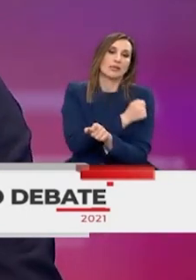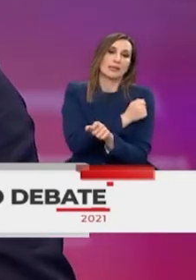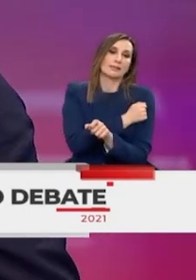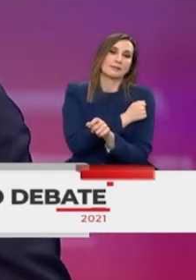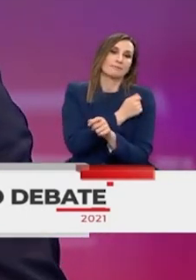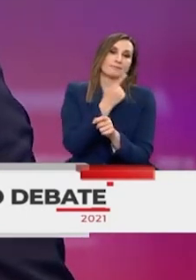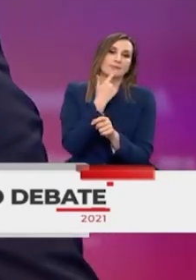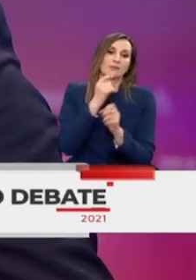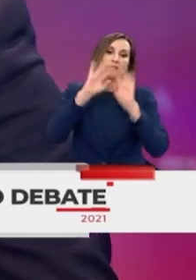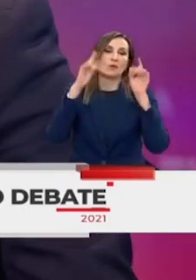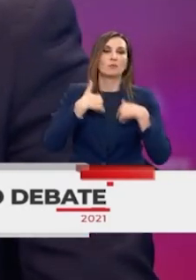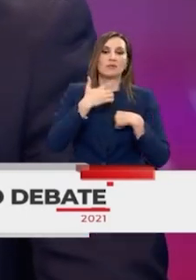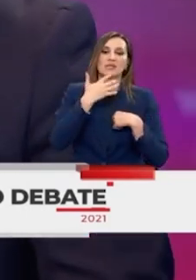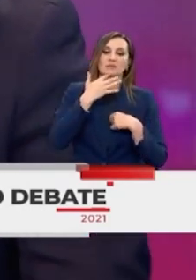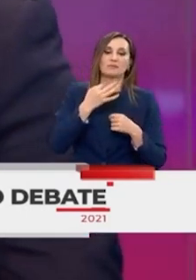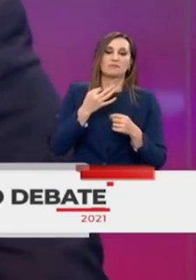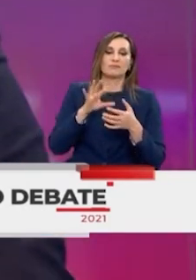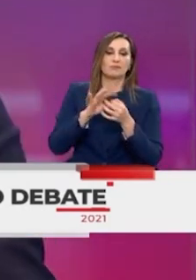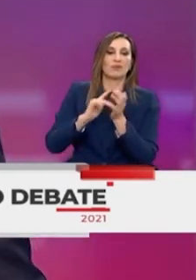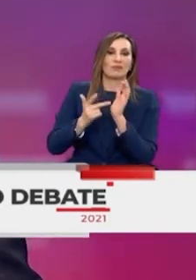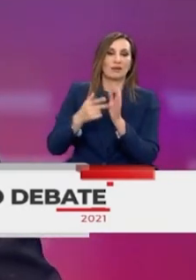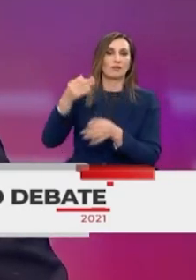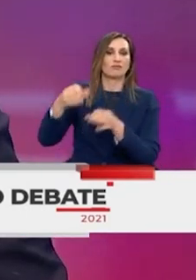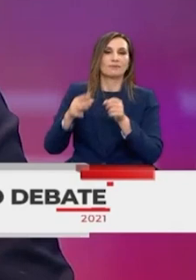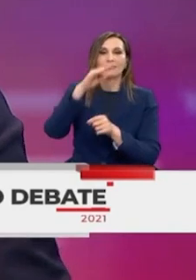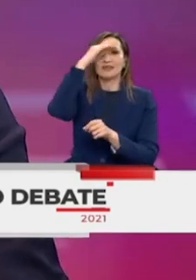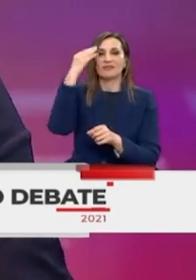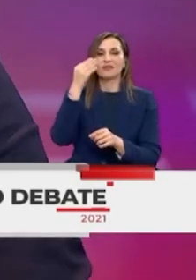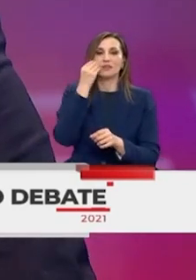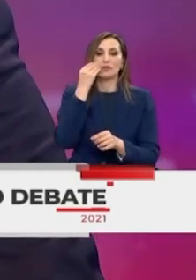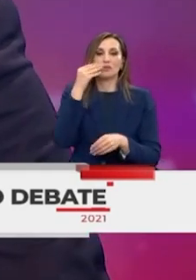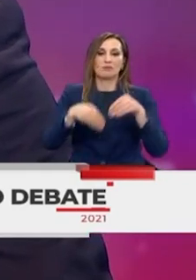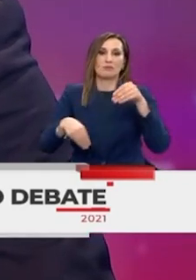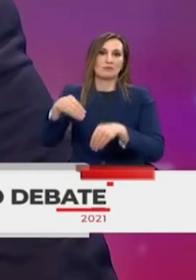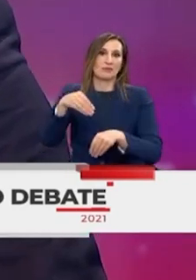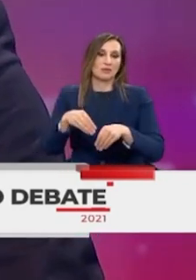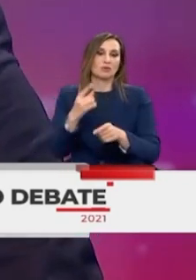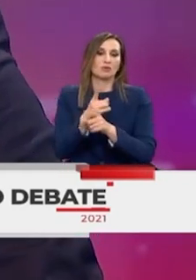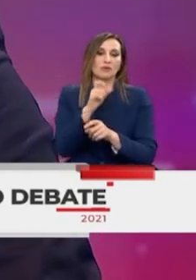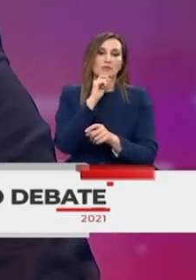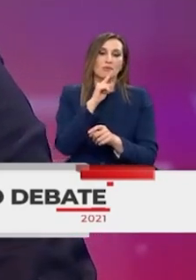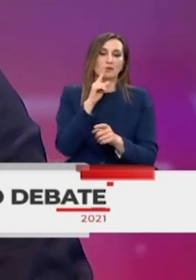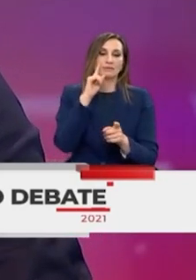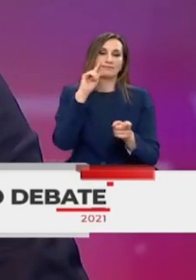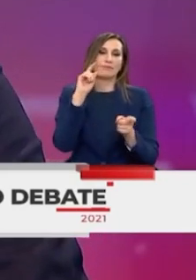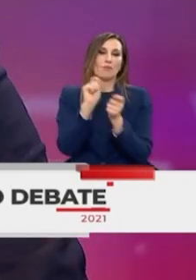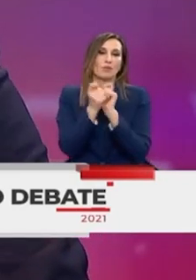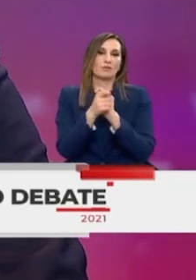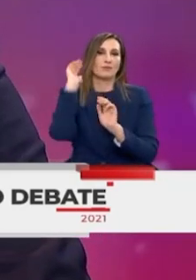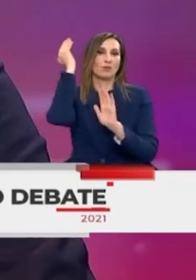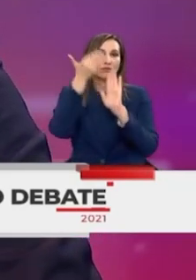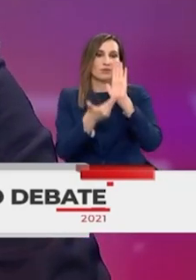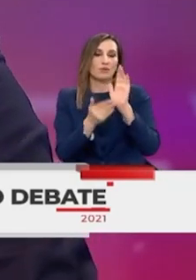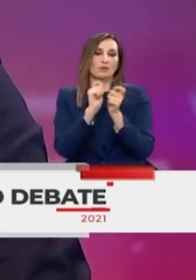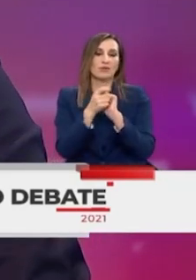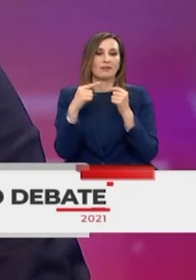o mais perceptível. Estou convencido que do ponto de vista técnico ou jurídico é difícil fazer um adiamento de eleições presidenciais porque pode implicar uma revisão constitucional. E a revisão